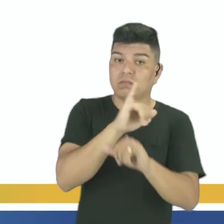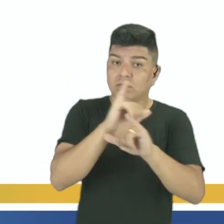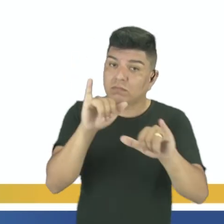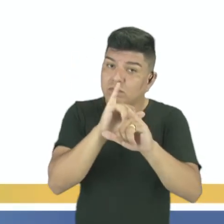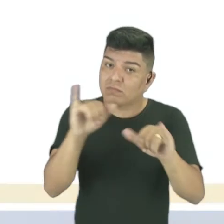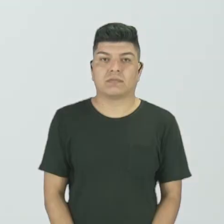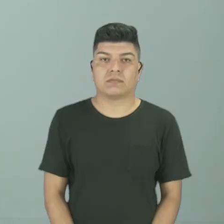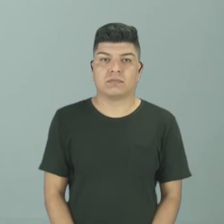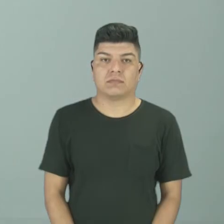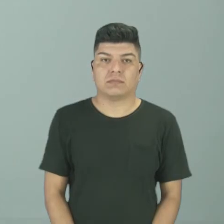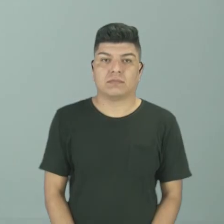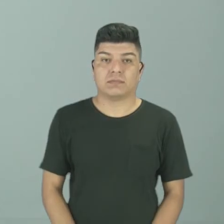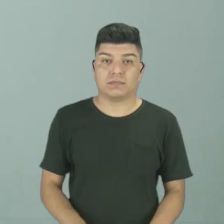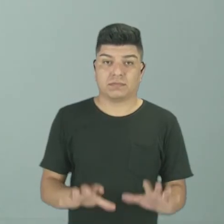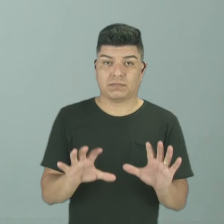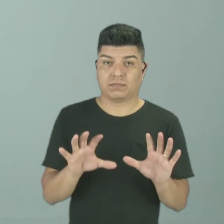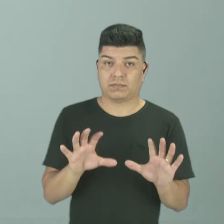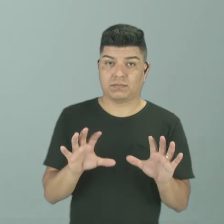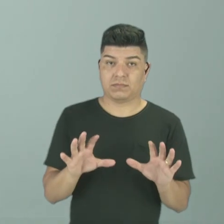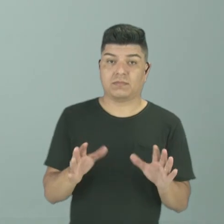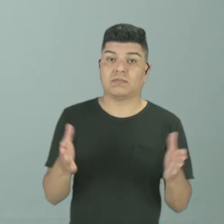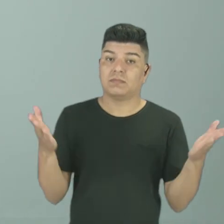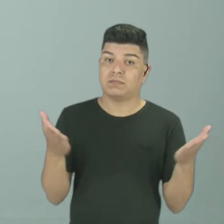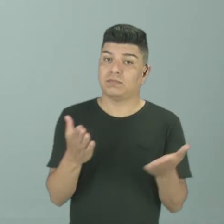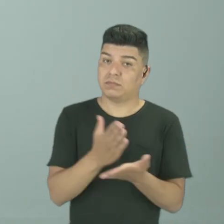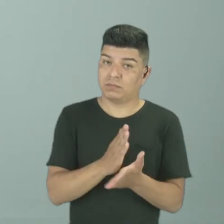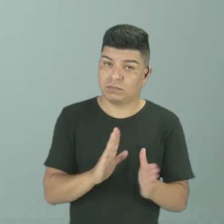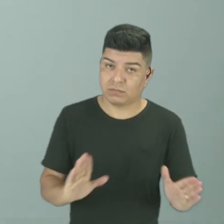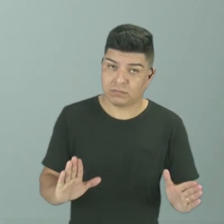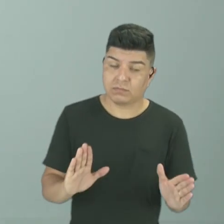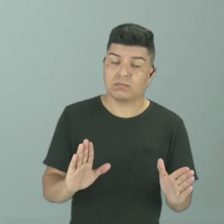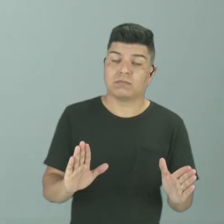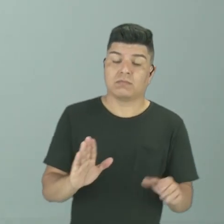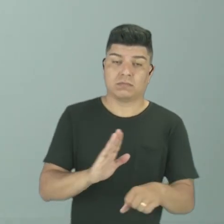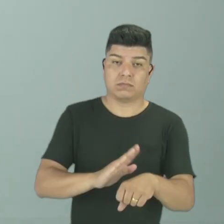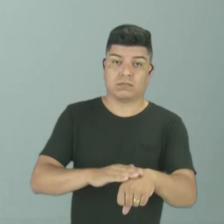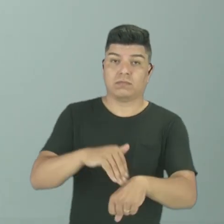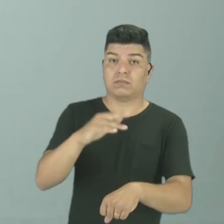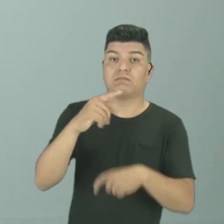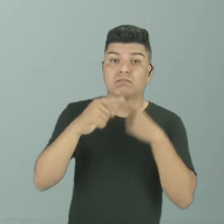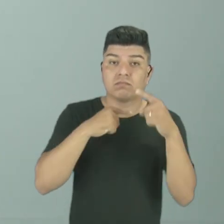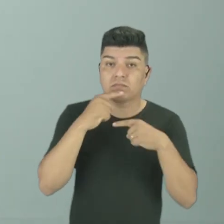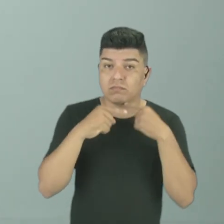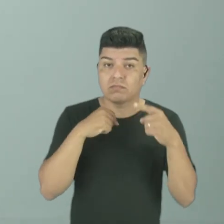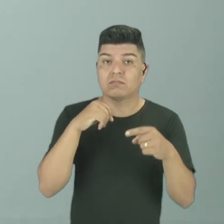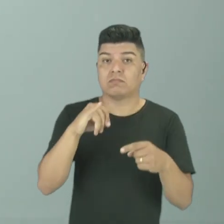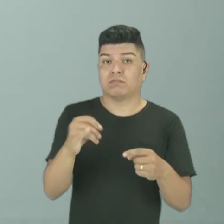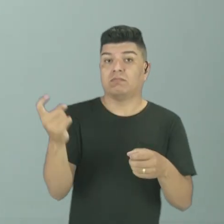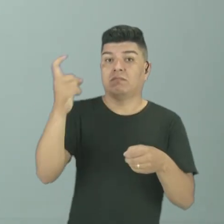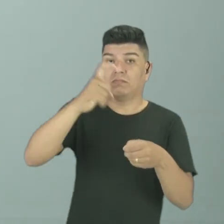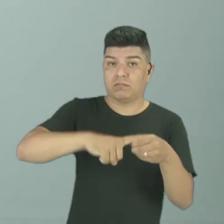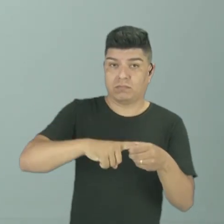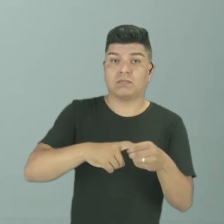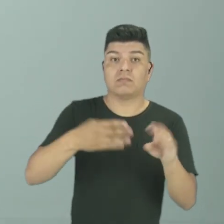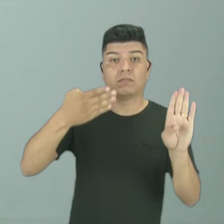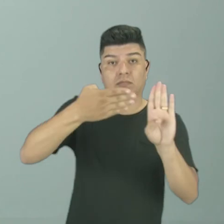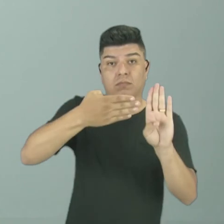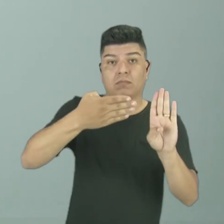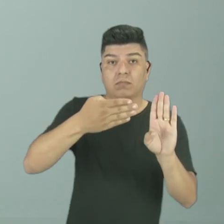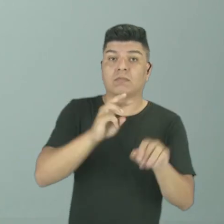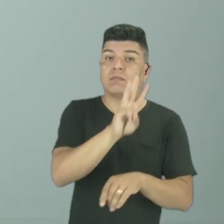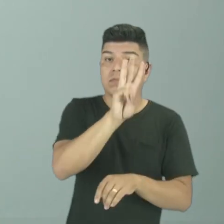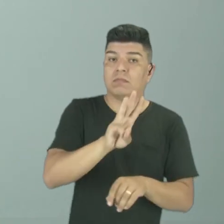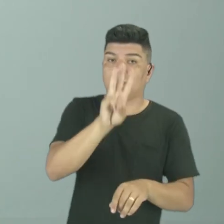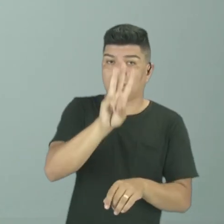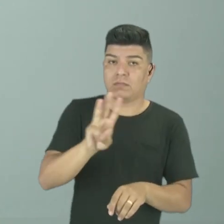é falsa. Então, gente, nós ficamos por aqui. Para maiores dúvidas que você quiser retornar, acesse o site